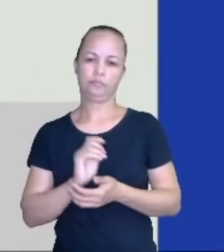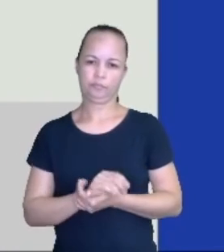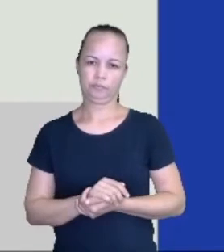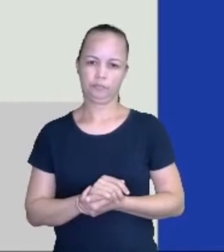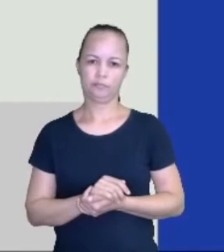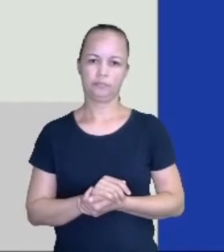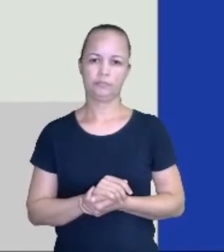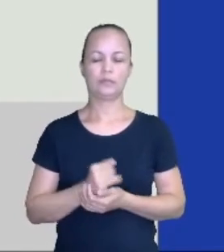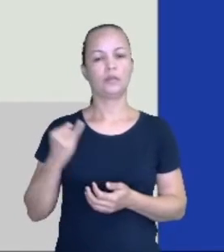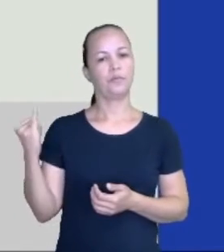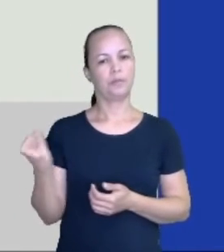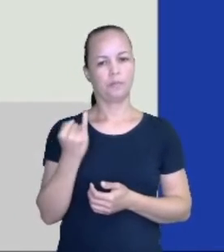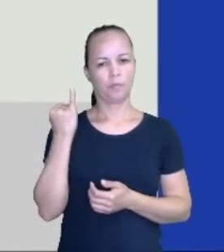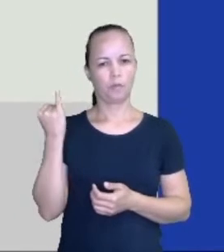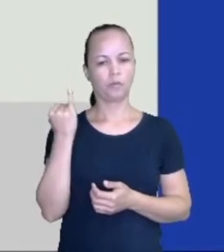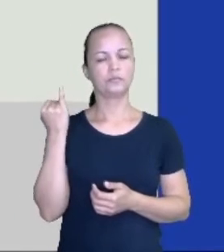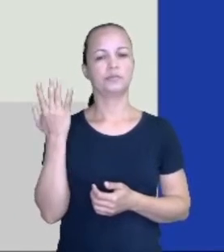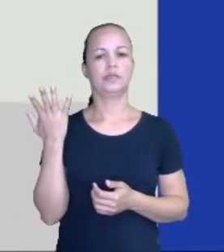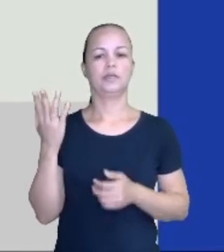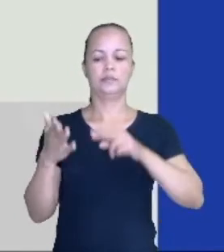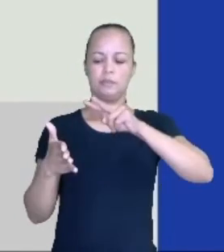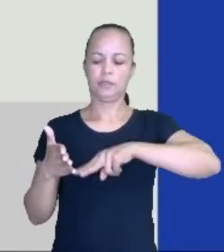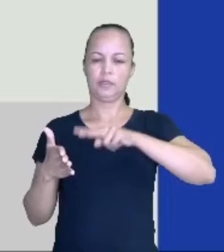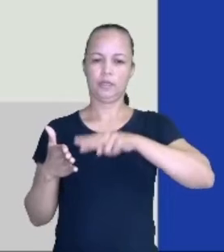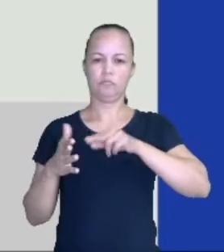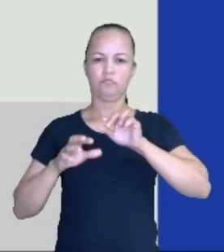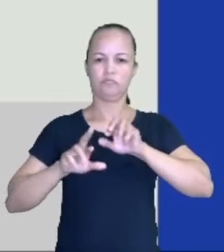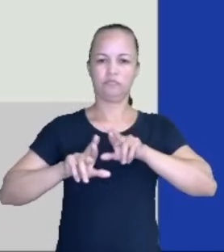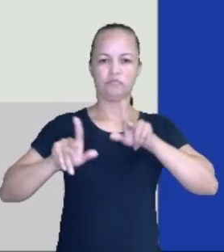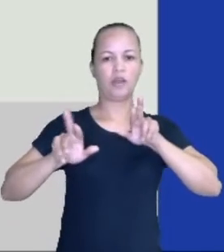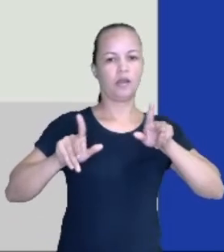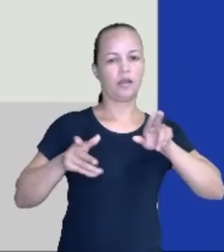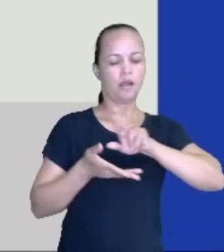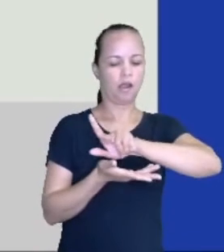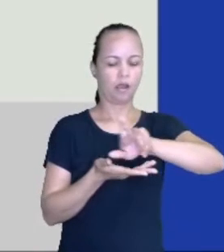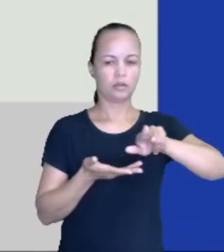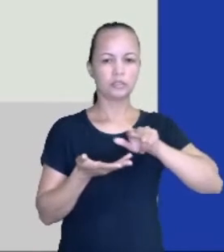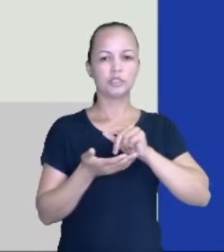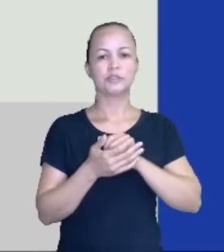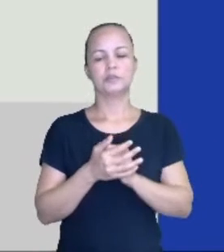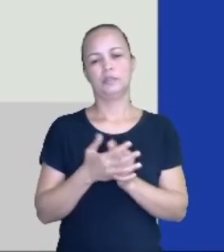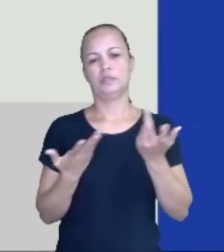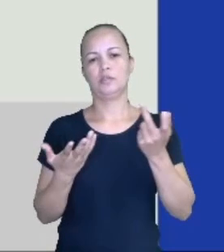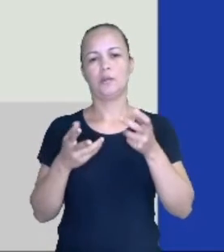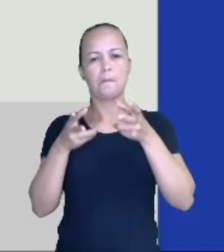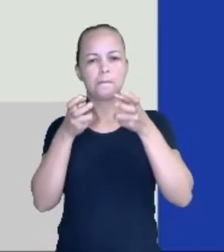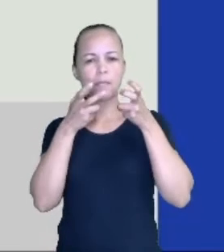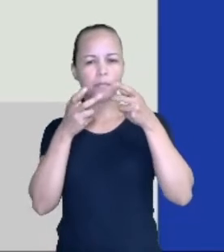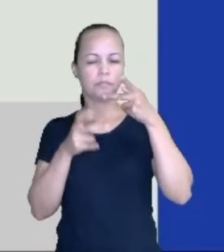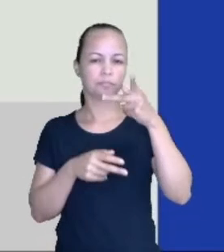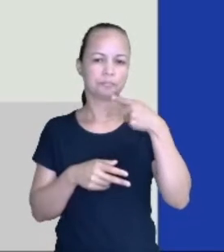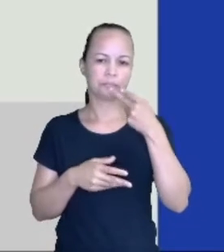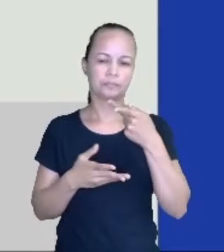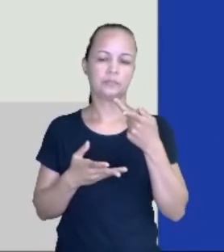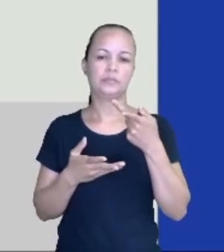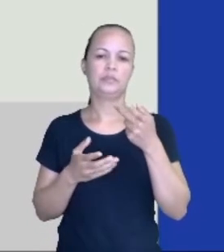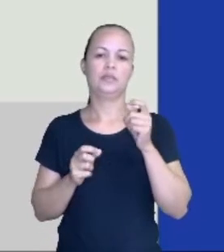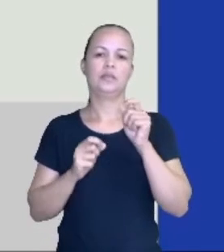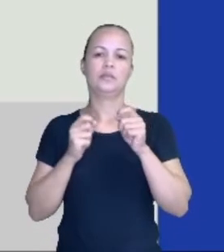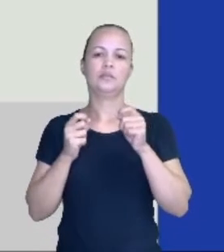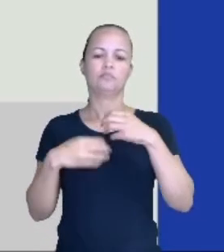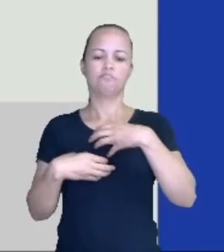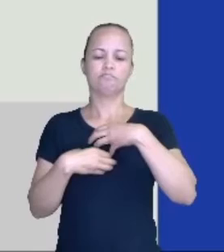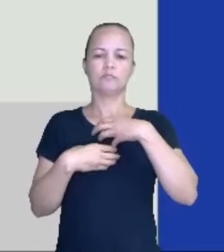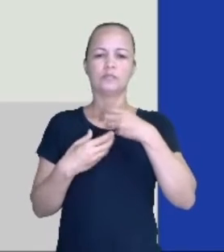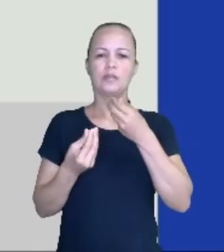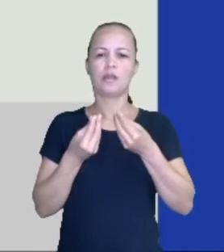É importante lermos de forma diversificada há diferentes falas para percebermos que, dependendo do efeito de sentido,